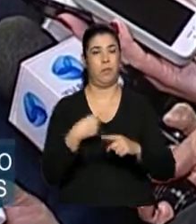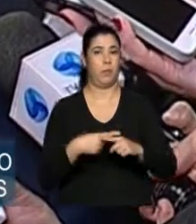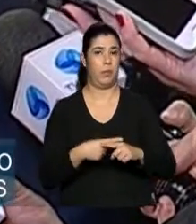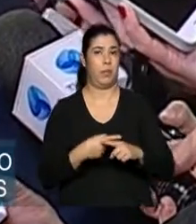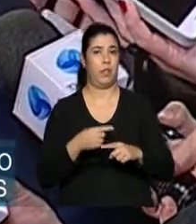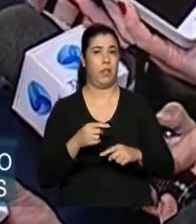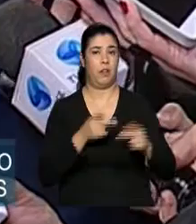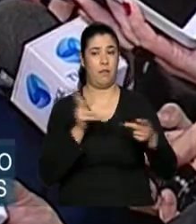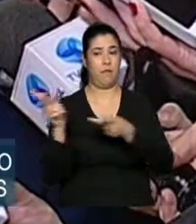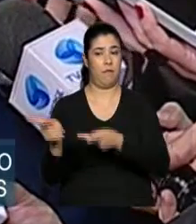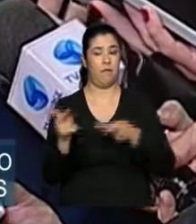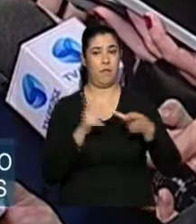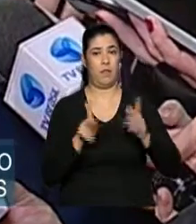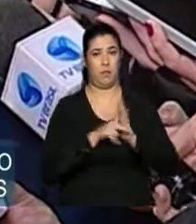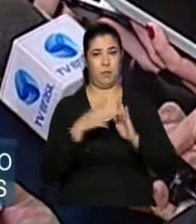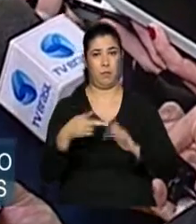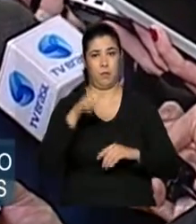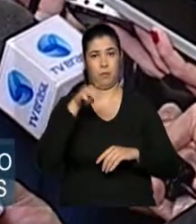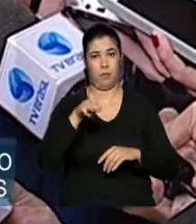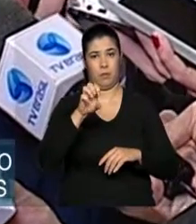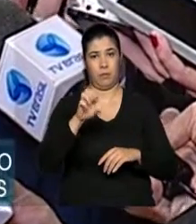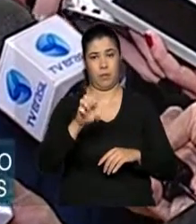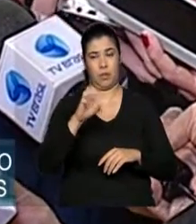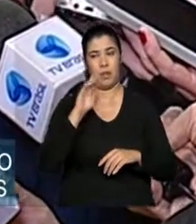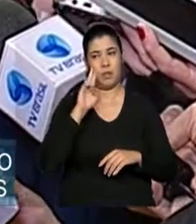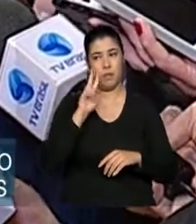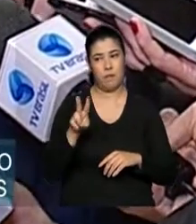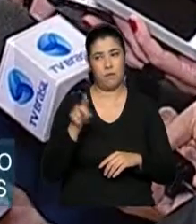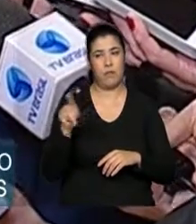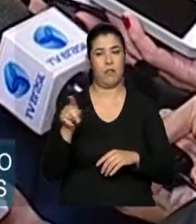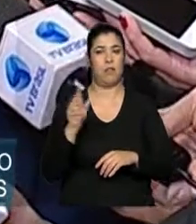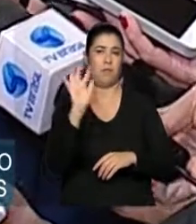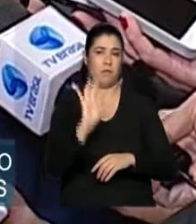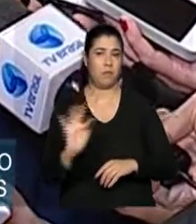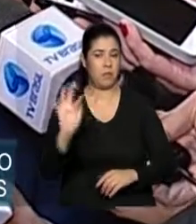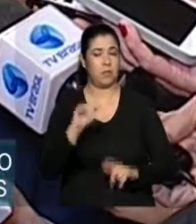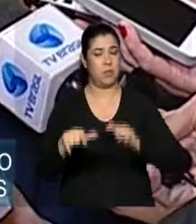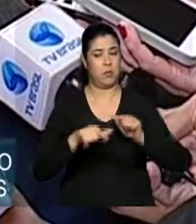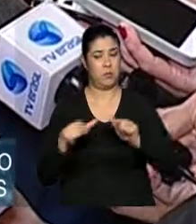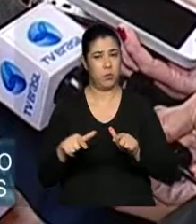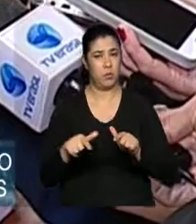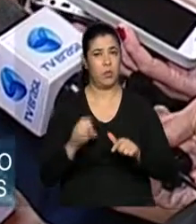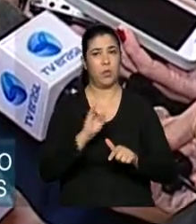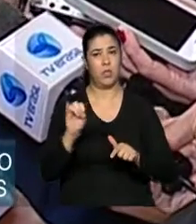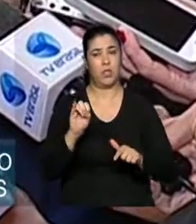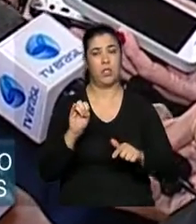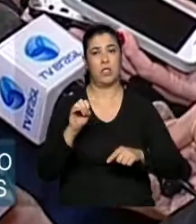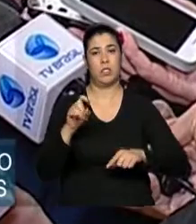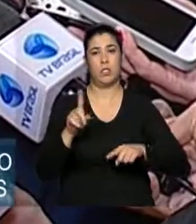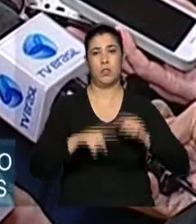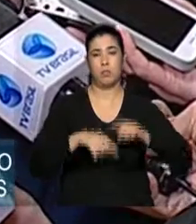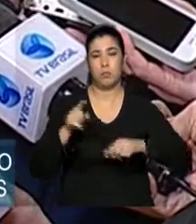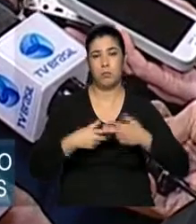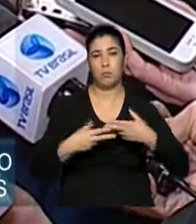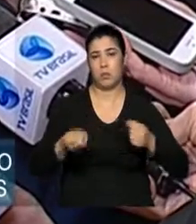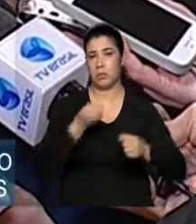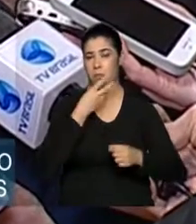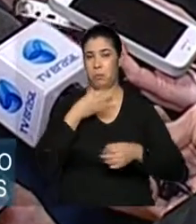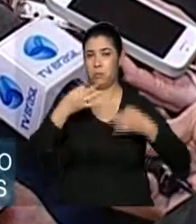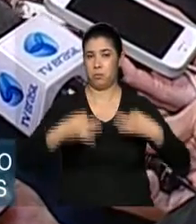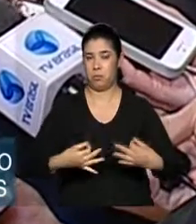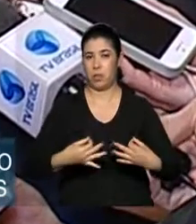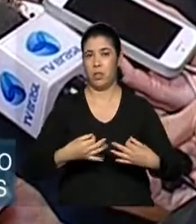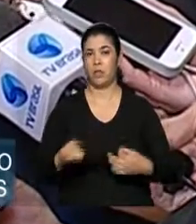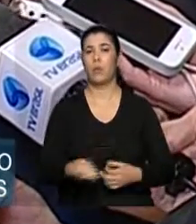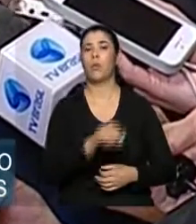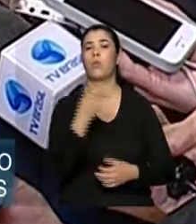verificar, além disto, é se a instituição está funcionando, se o equipamento é bom, se está adequado. Quer dizer, quantos não são os casos